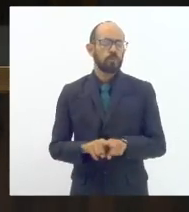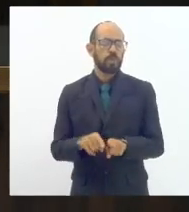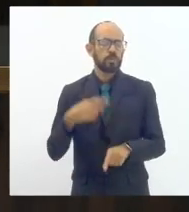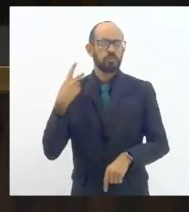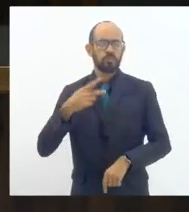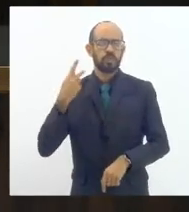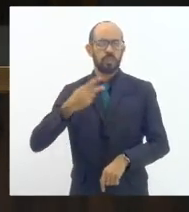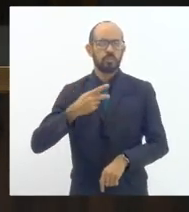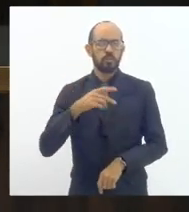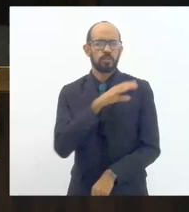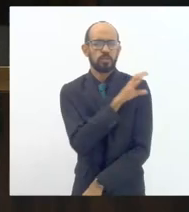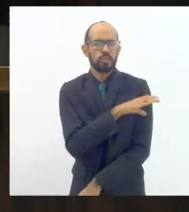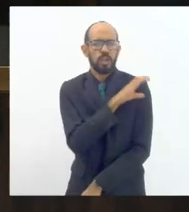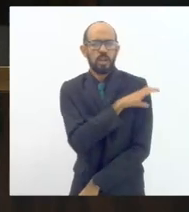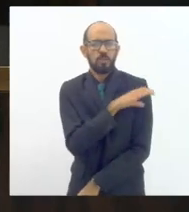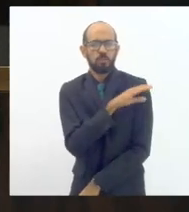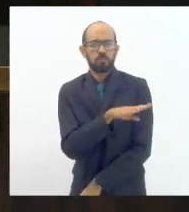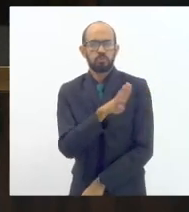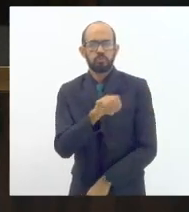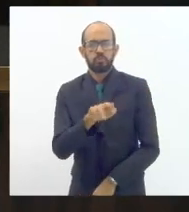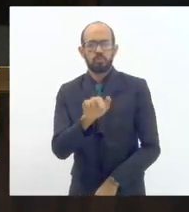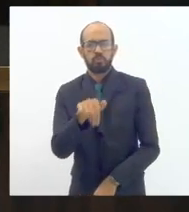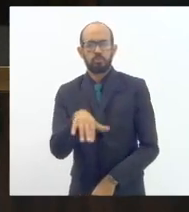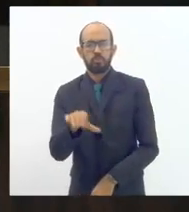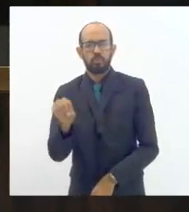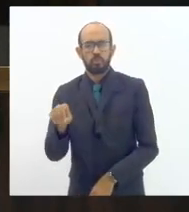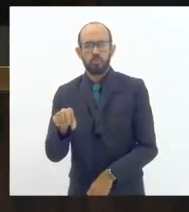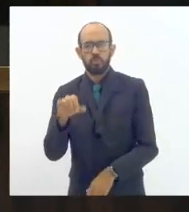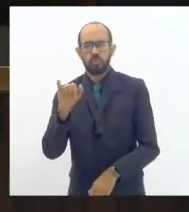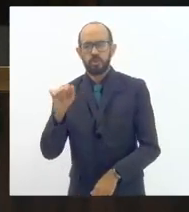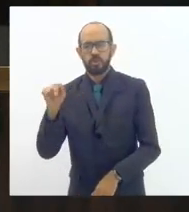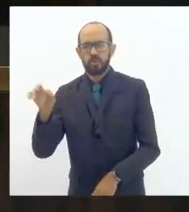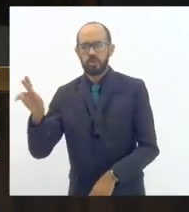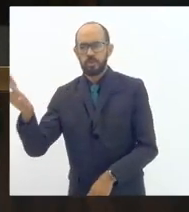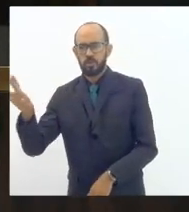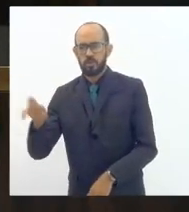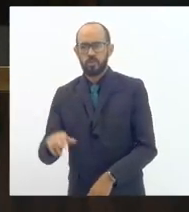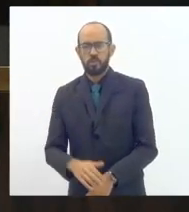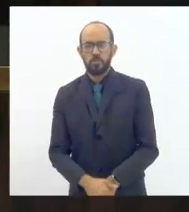vereadores de Campos, Bruno Viana e Igor.